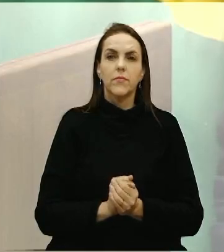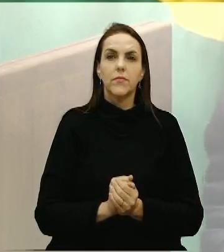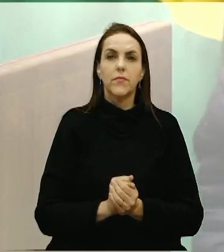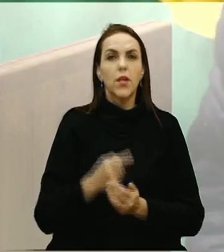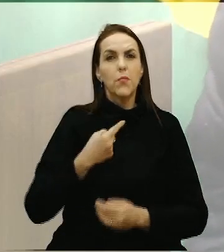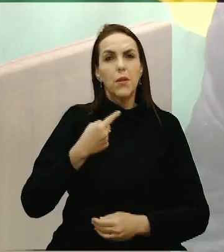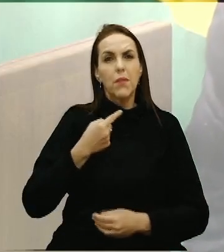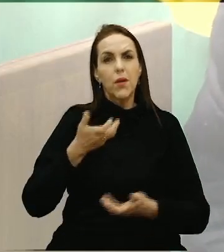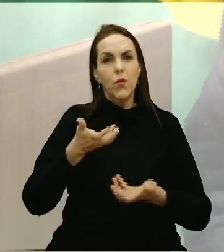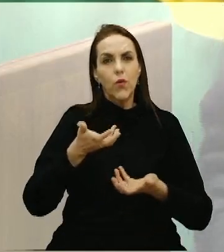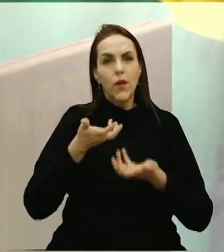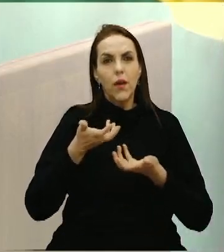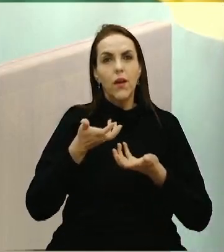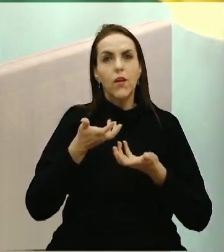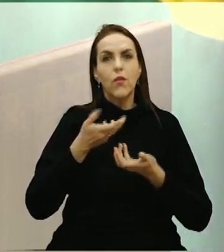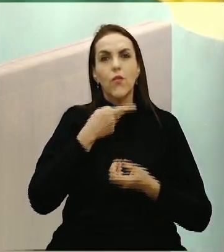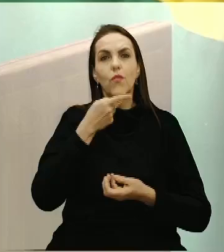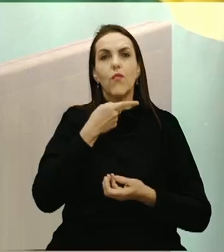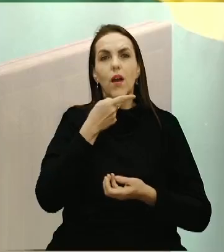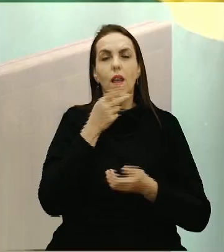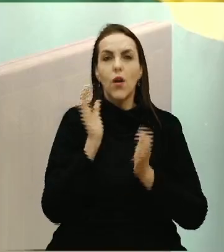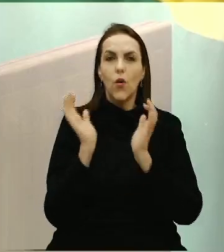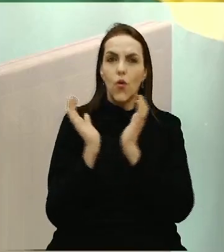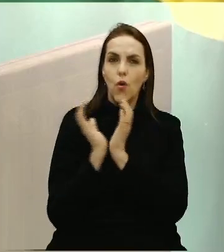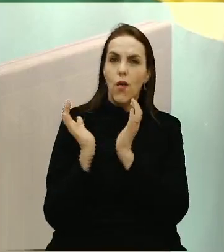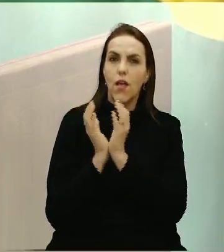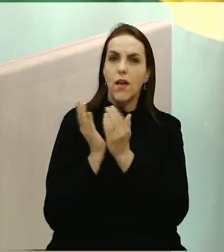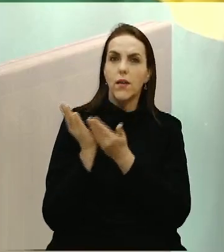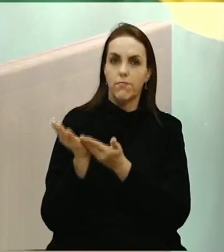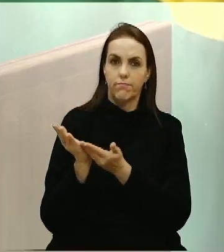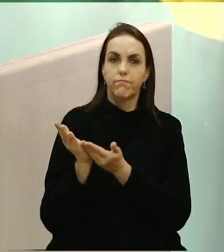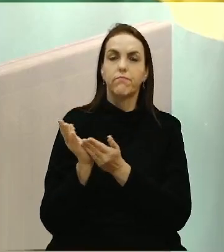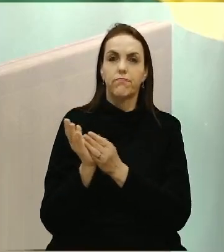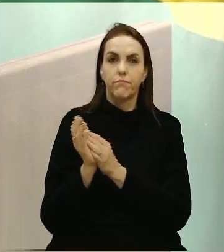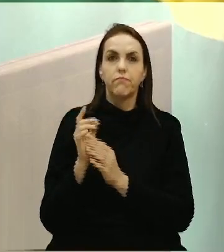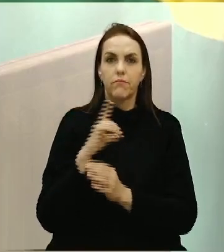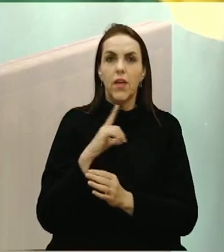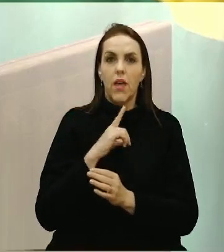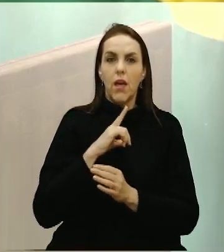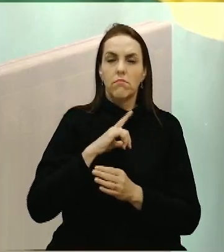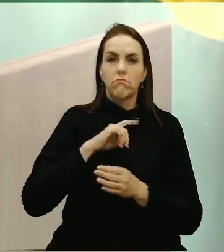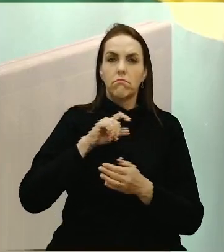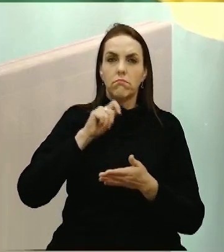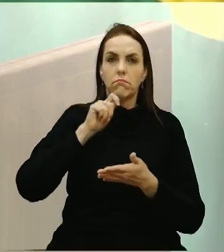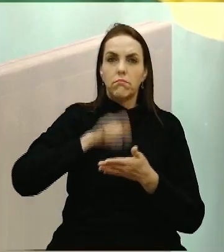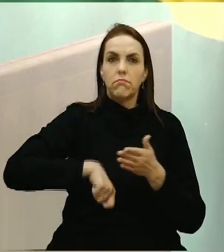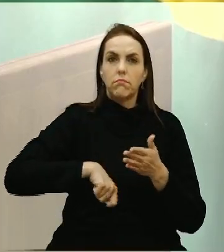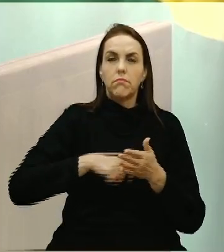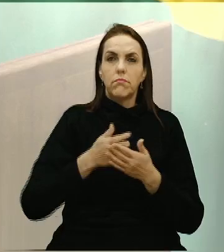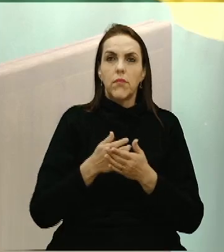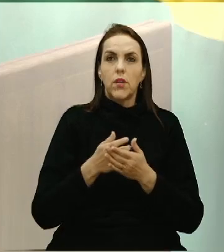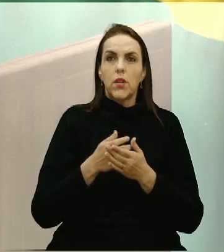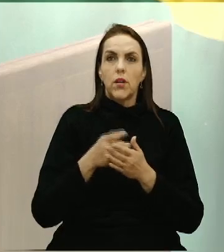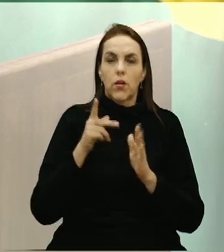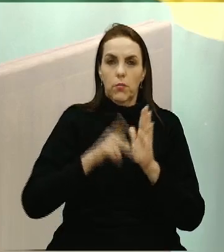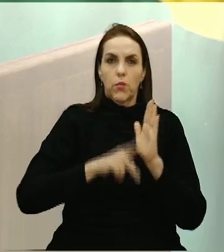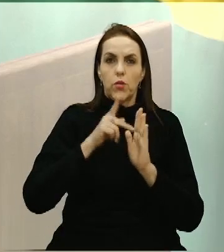primeiro eu quero falar do colega, autor deste projeto, colega do